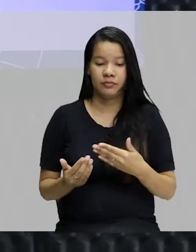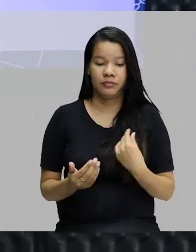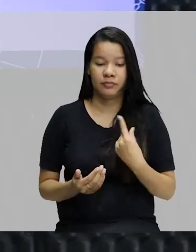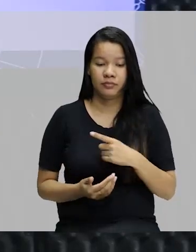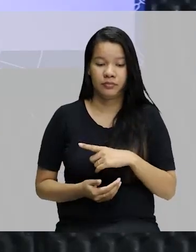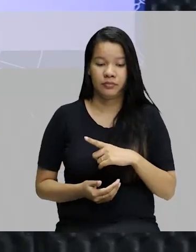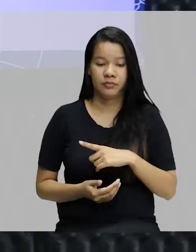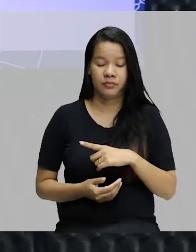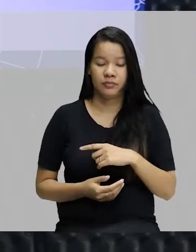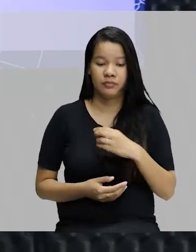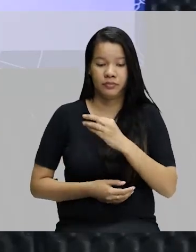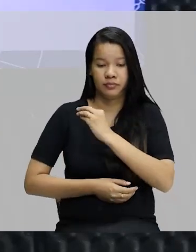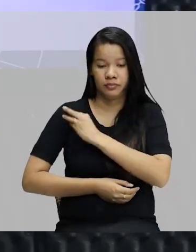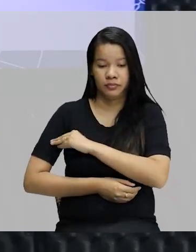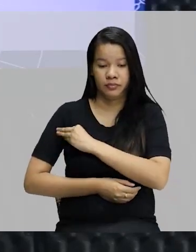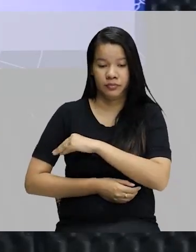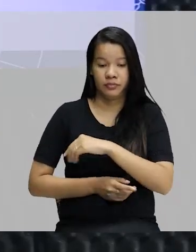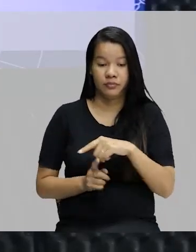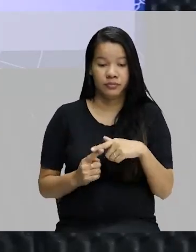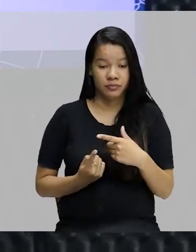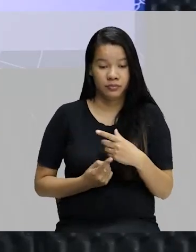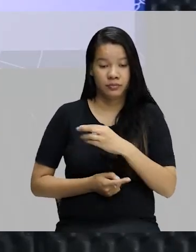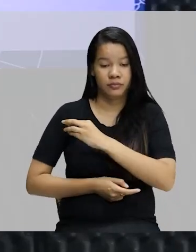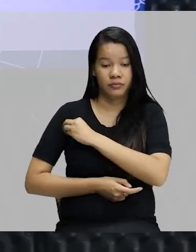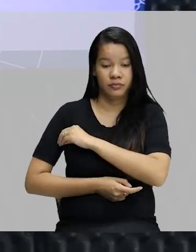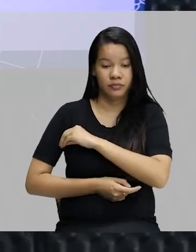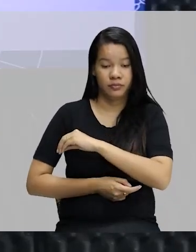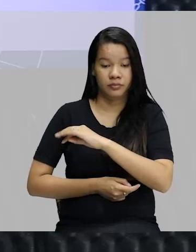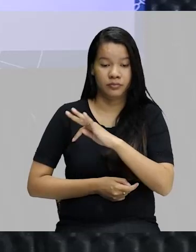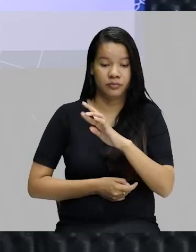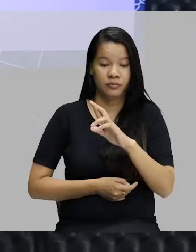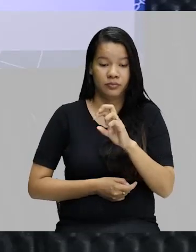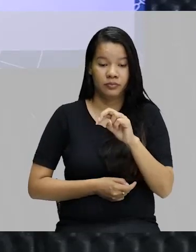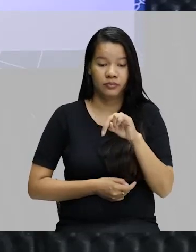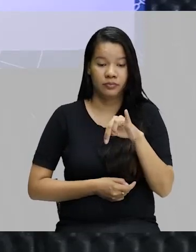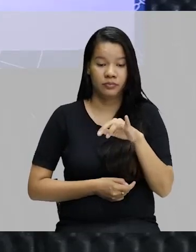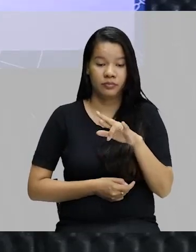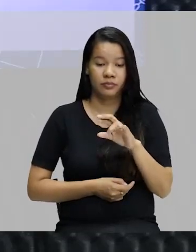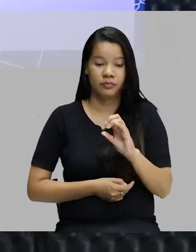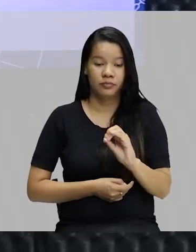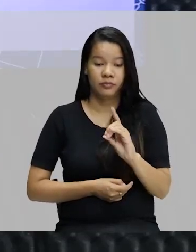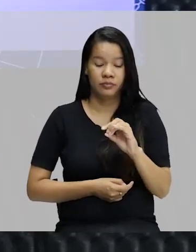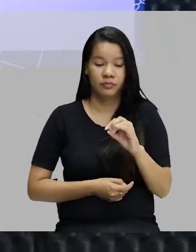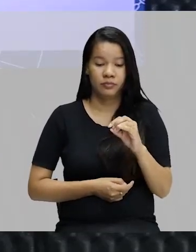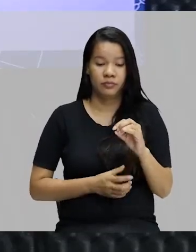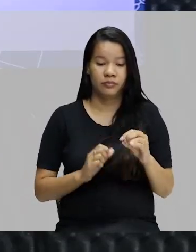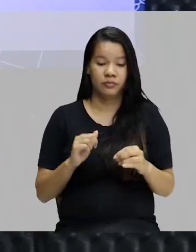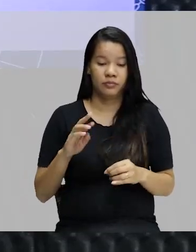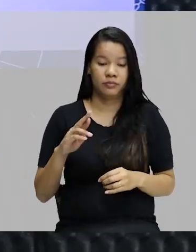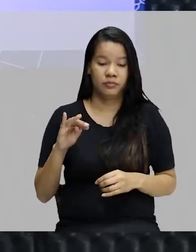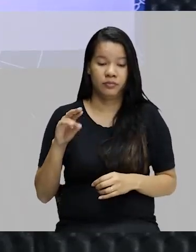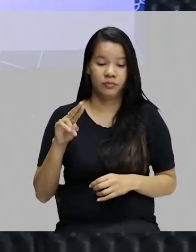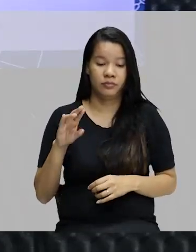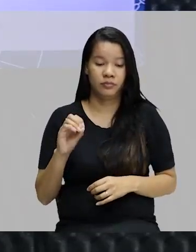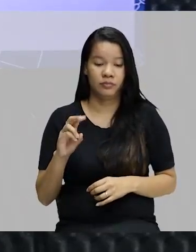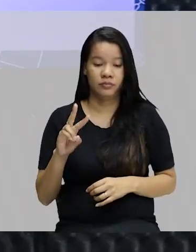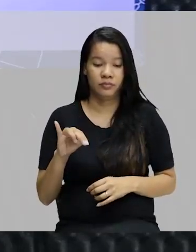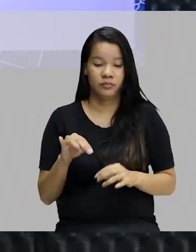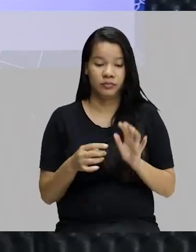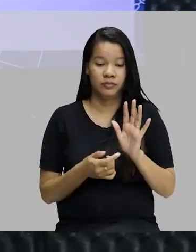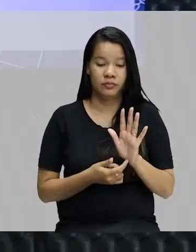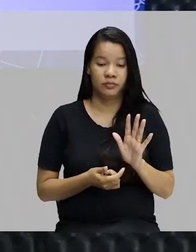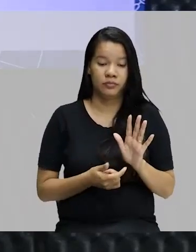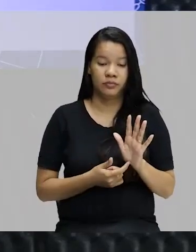um álcool, só que um álcool terciário. Né? O carbono que vai apresentar a hidroxila é um carbono que